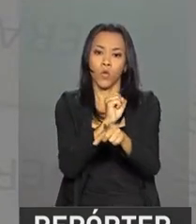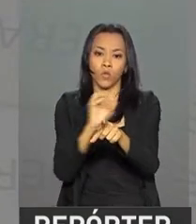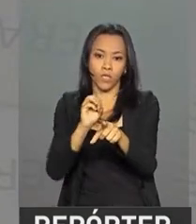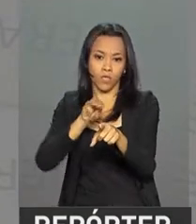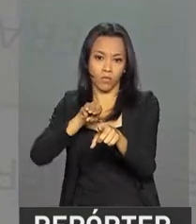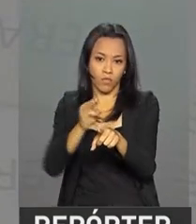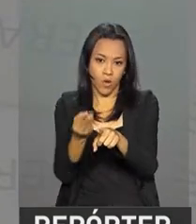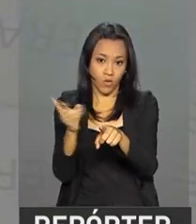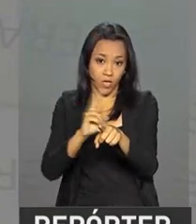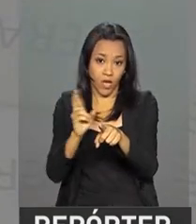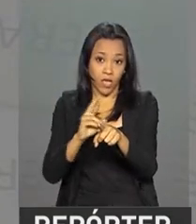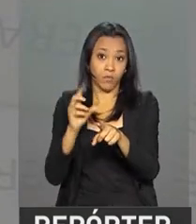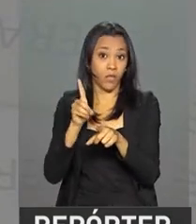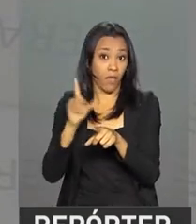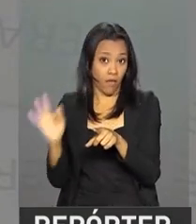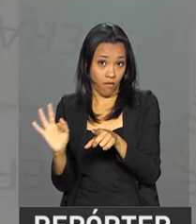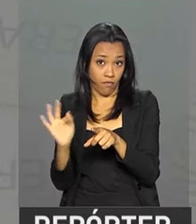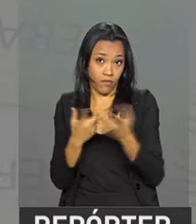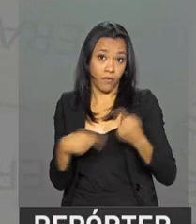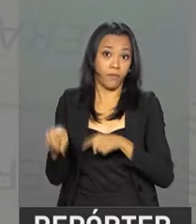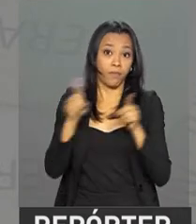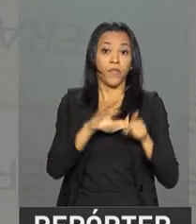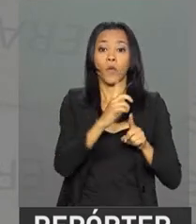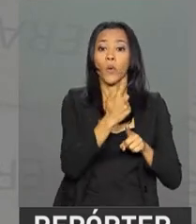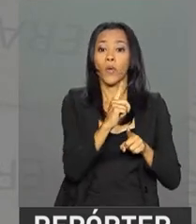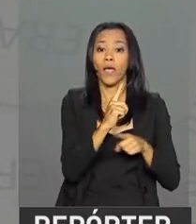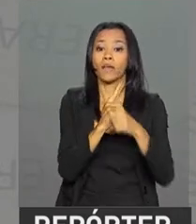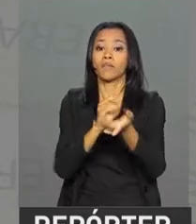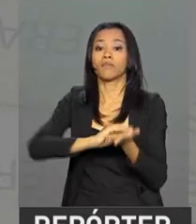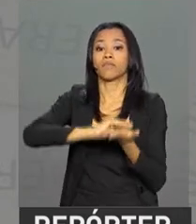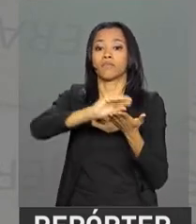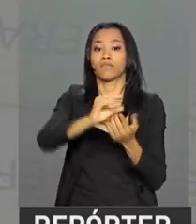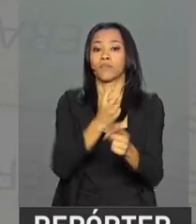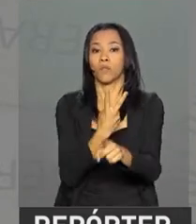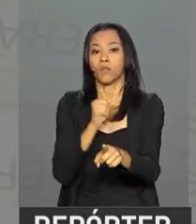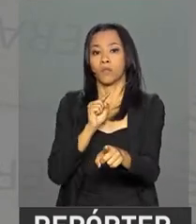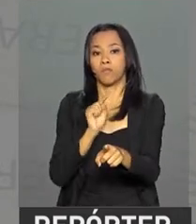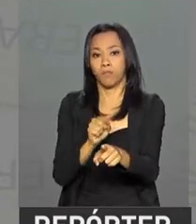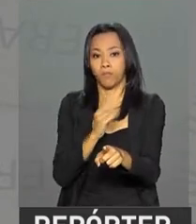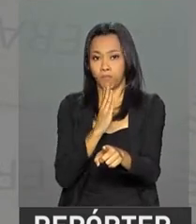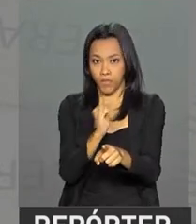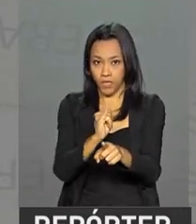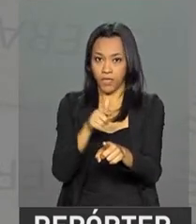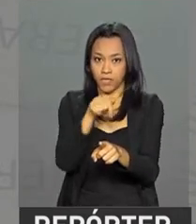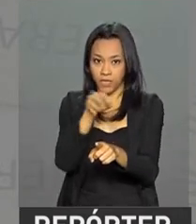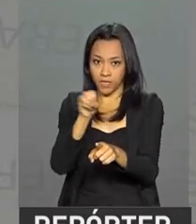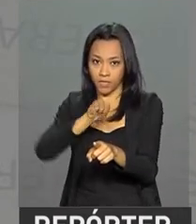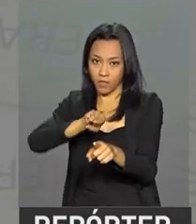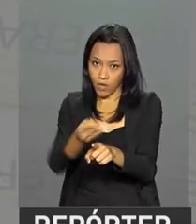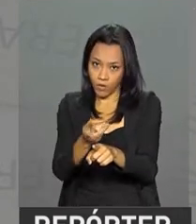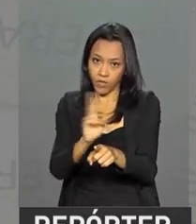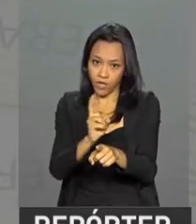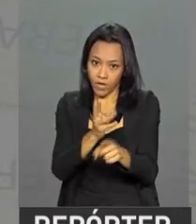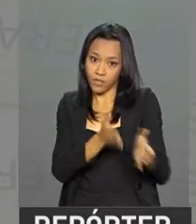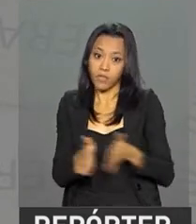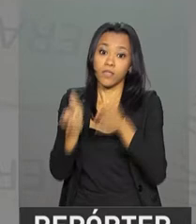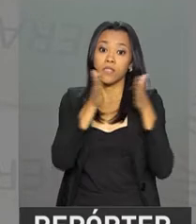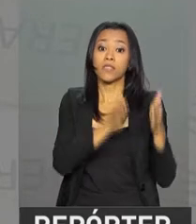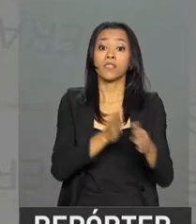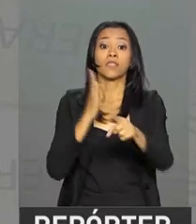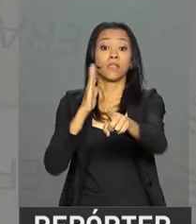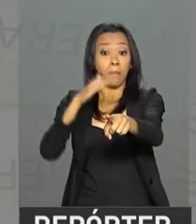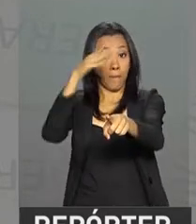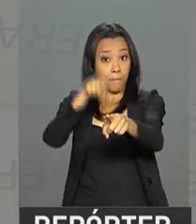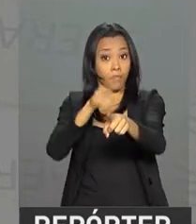de reais para o distrito federal goiás vai receber 2 bilhões e 700 milhões já para mato grosso